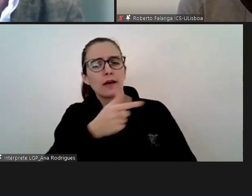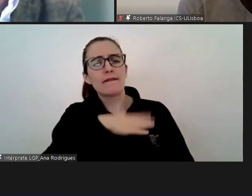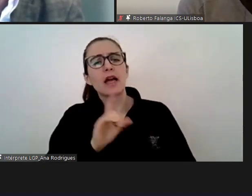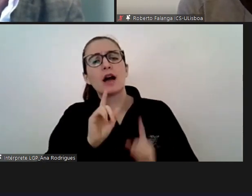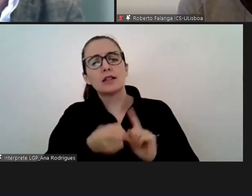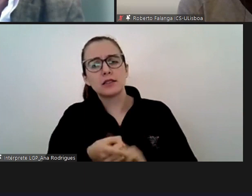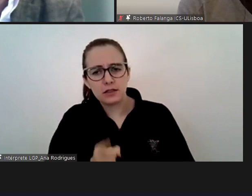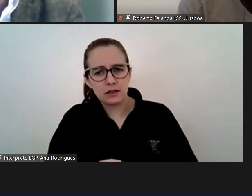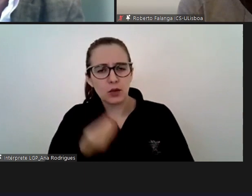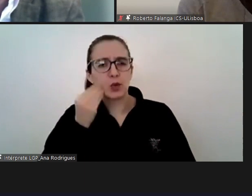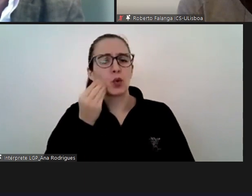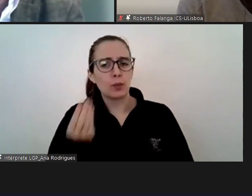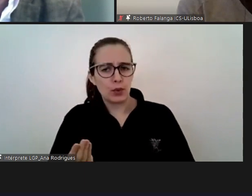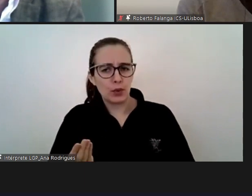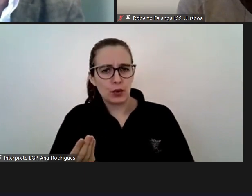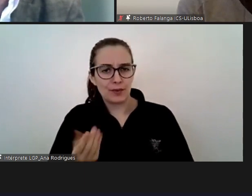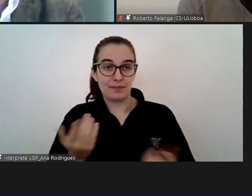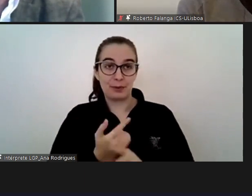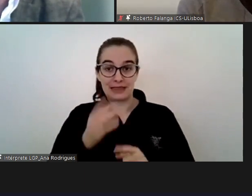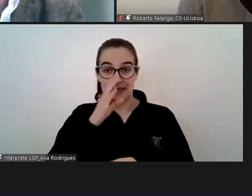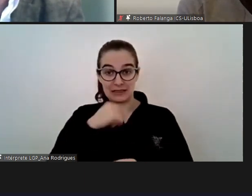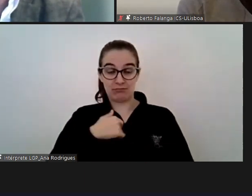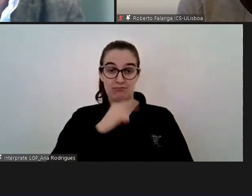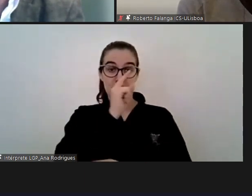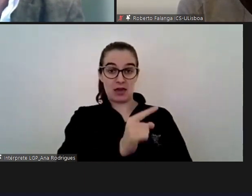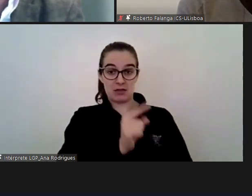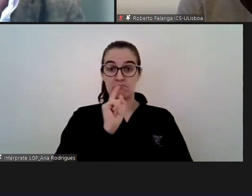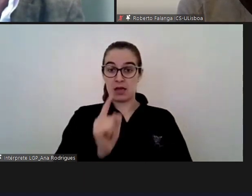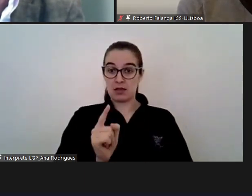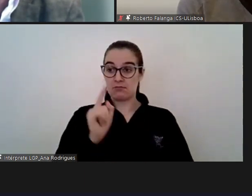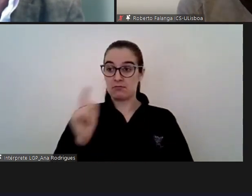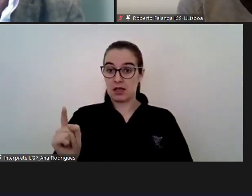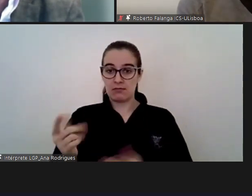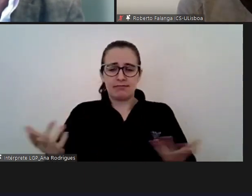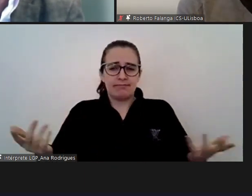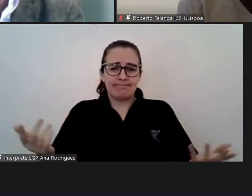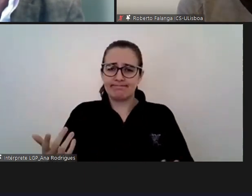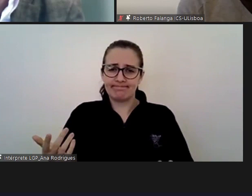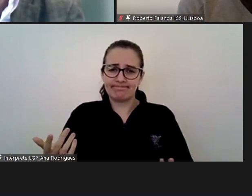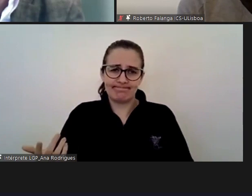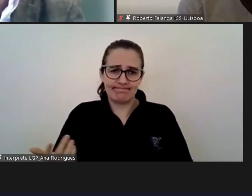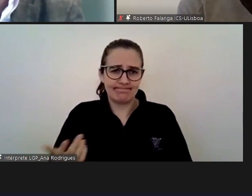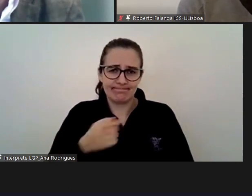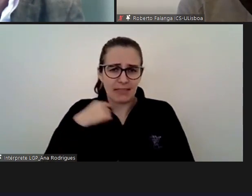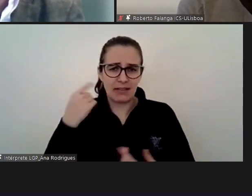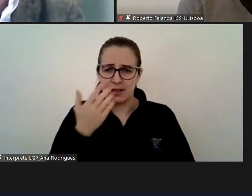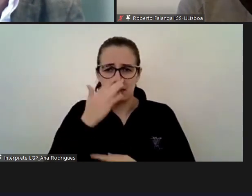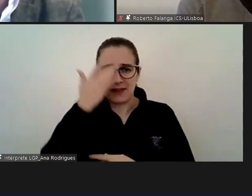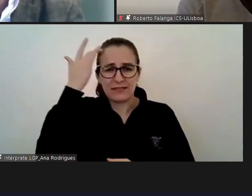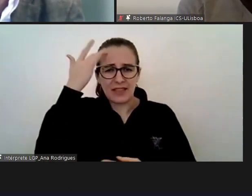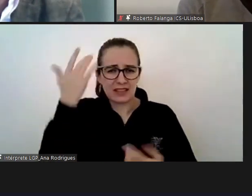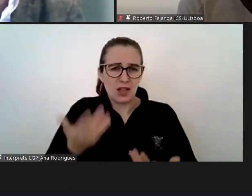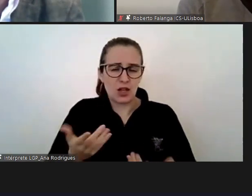democracias, não? Porque senão isto é muito fácil o que está aqui a passar na Europa e noutros países, nos Estados Unidos, essas